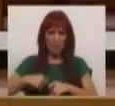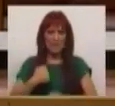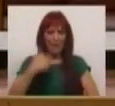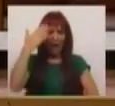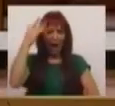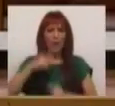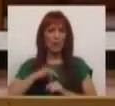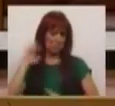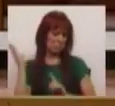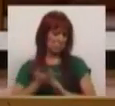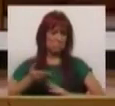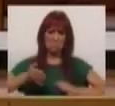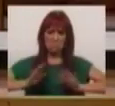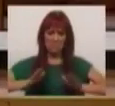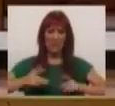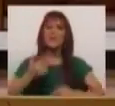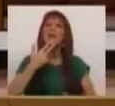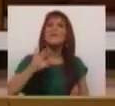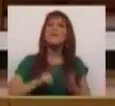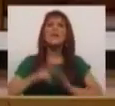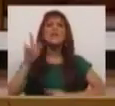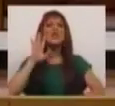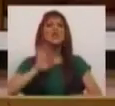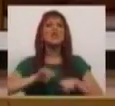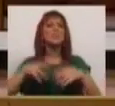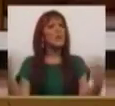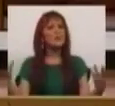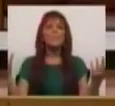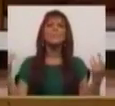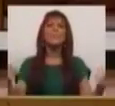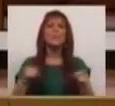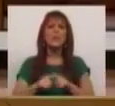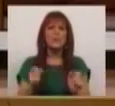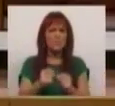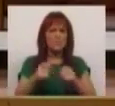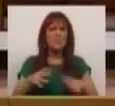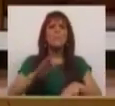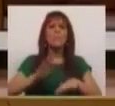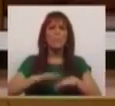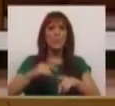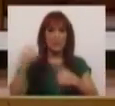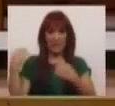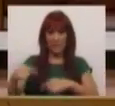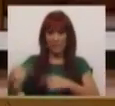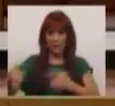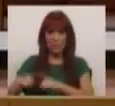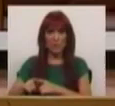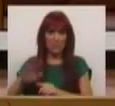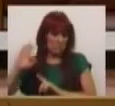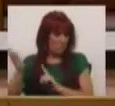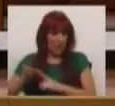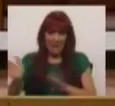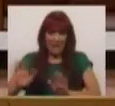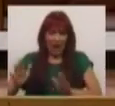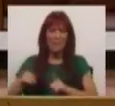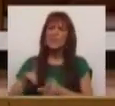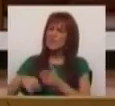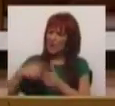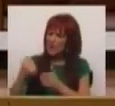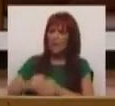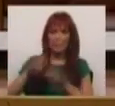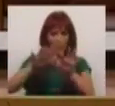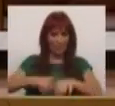consideram impunes. E a verdade, senhoras deputadas e senhores deputados, é que em larga medida estiveram impunes. Sempre que